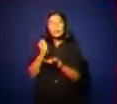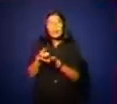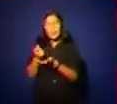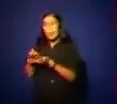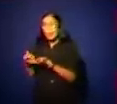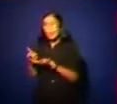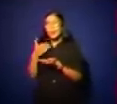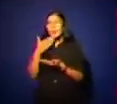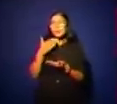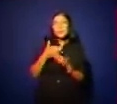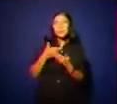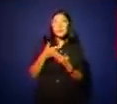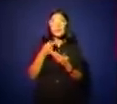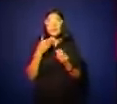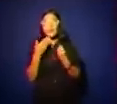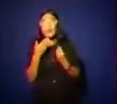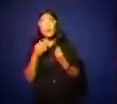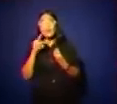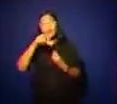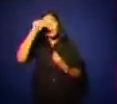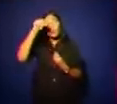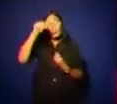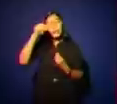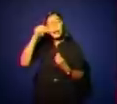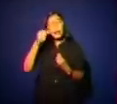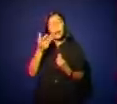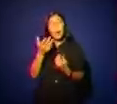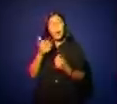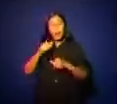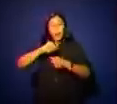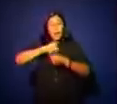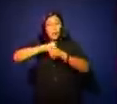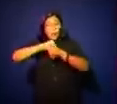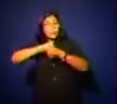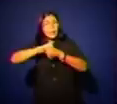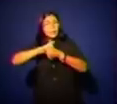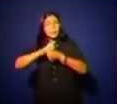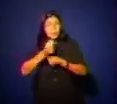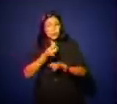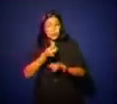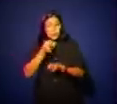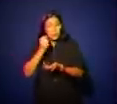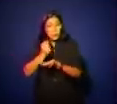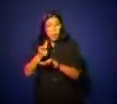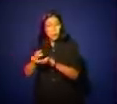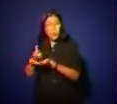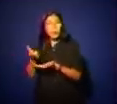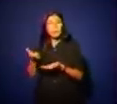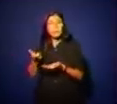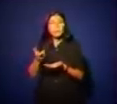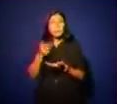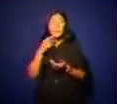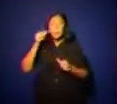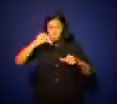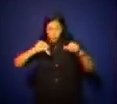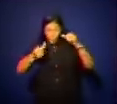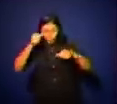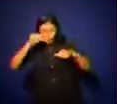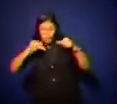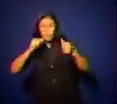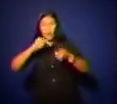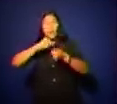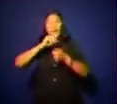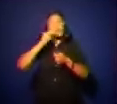ministra Simone ela falou muito sobre isso como é que a gente prioriza melhor a qualidade de gasto achei muito boa conversa por sinal então avaliação dos programas